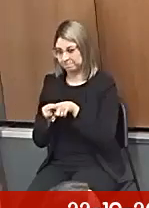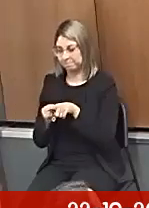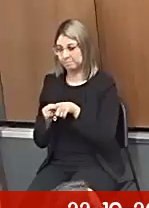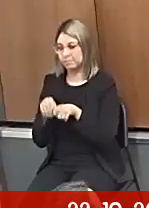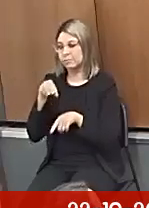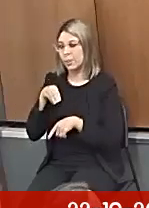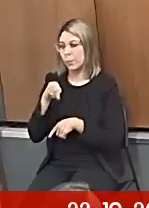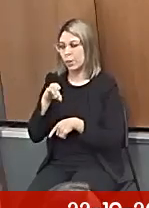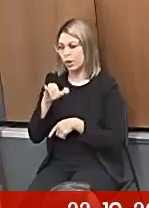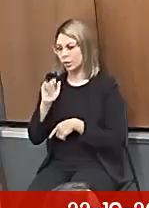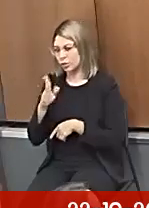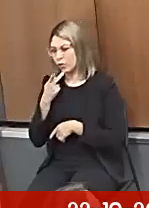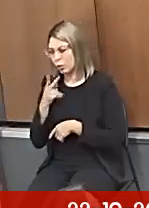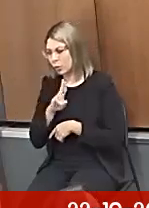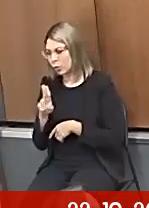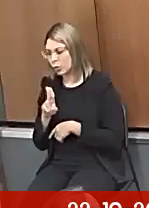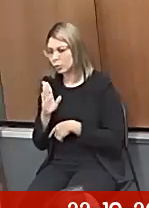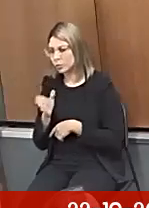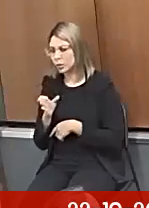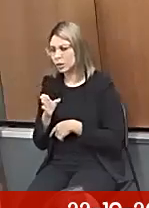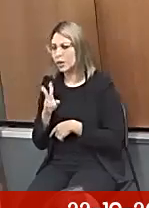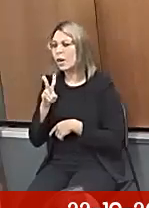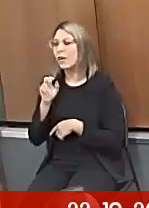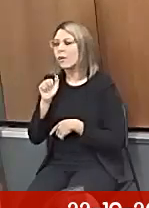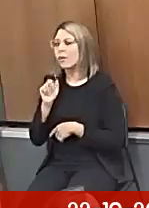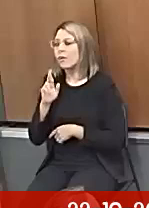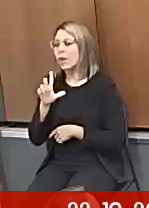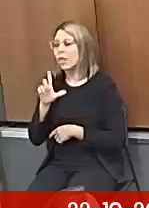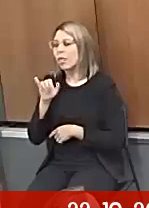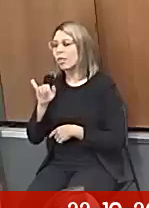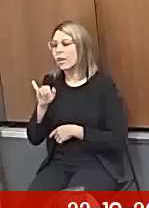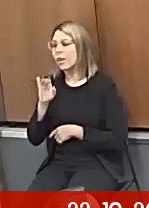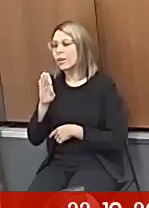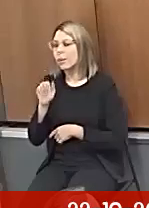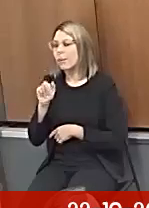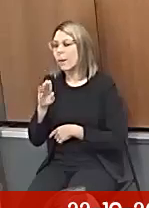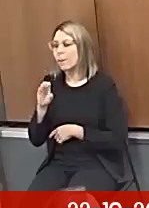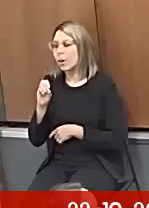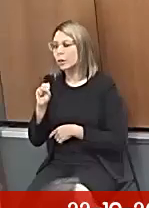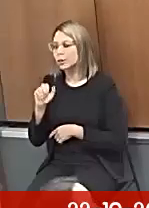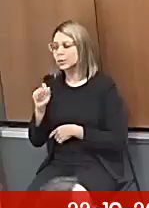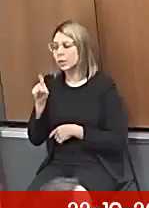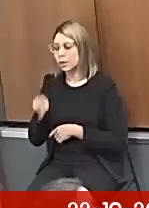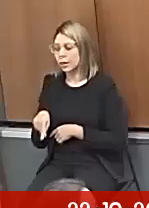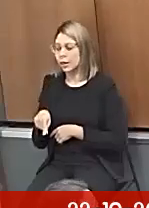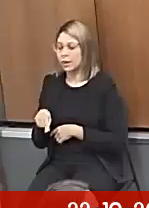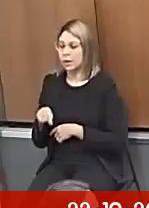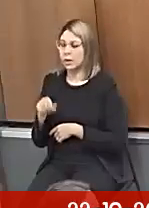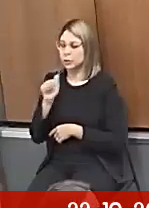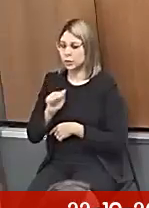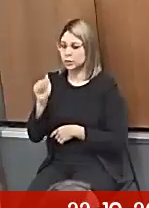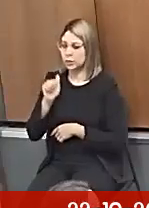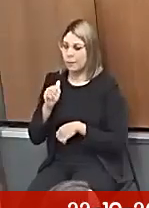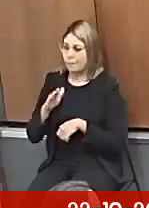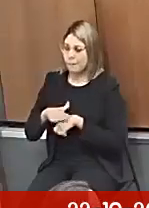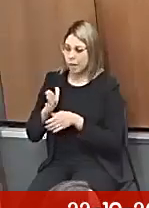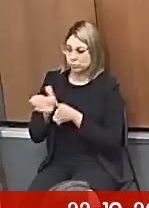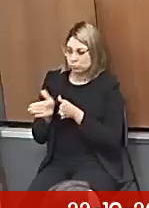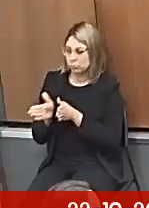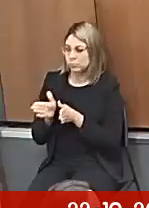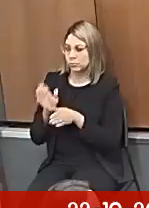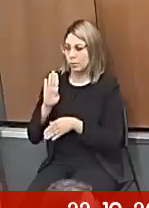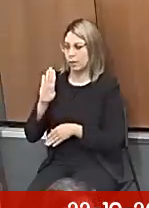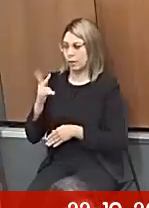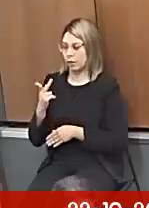A Mônica eu já disse, né? E o Varley Barbosa, da Associação Mais Acessível BH. É o Arley,